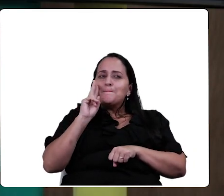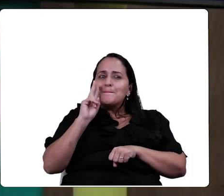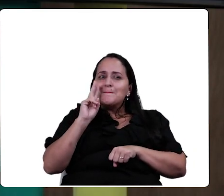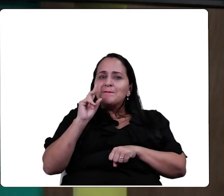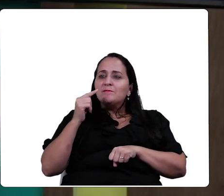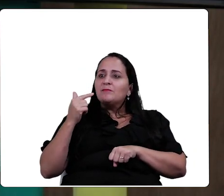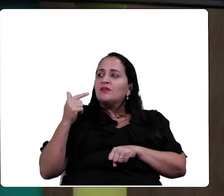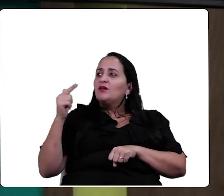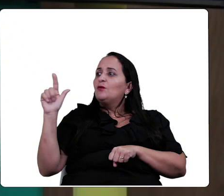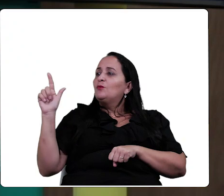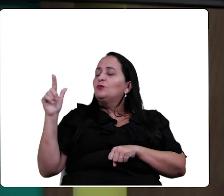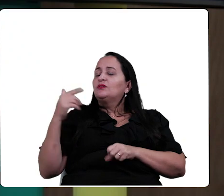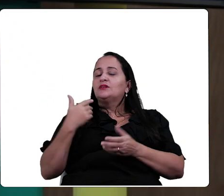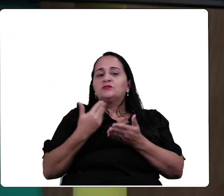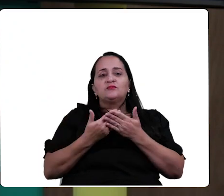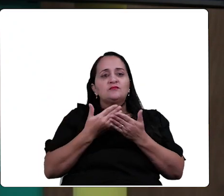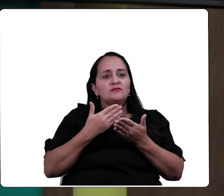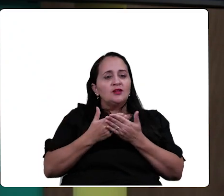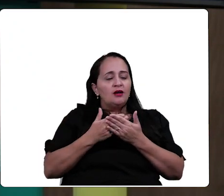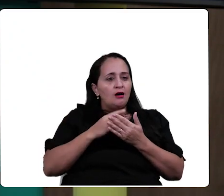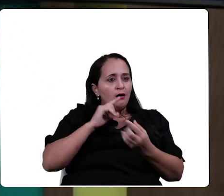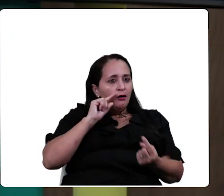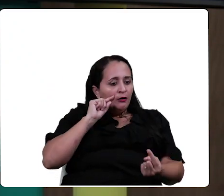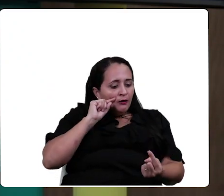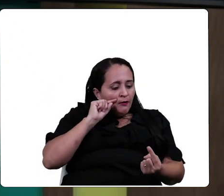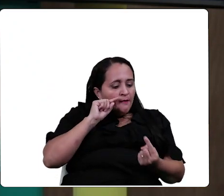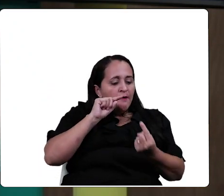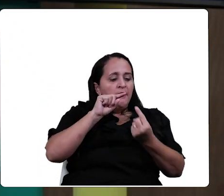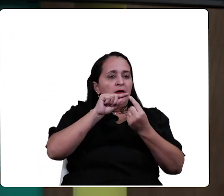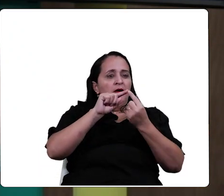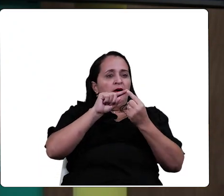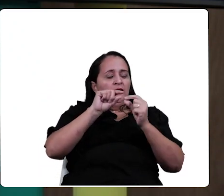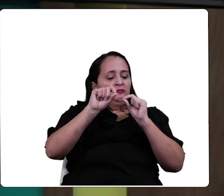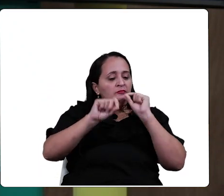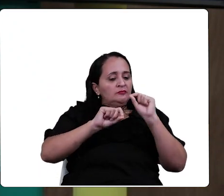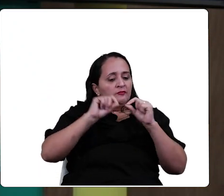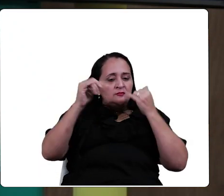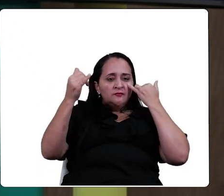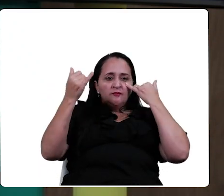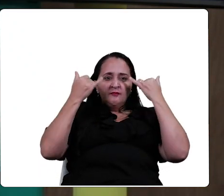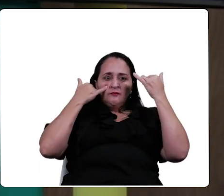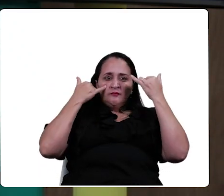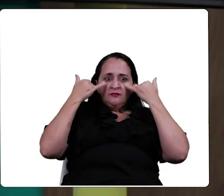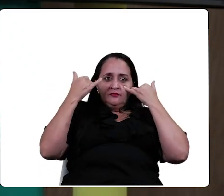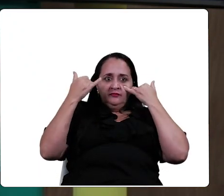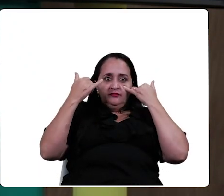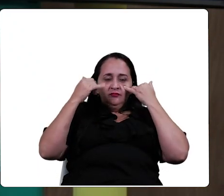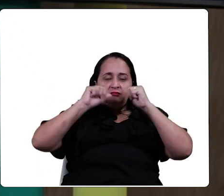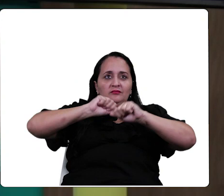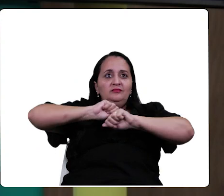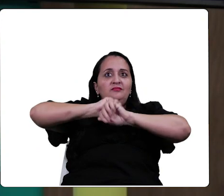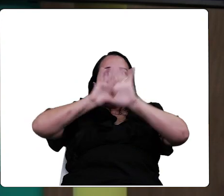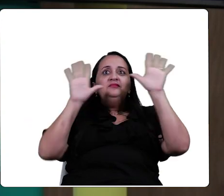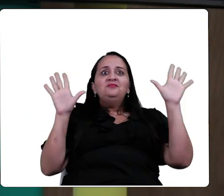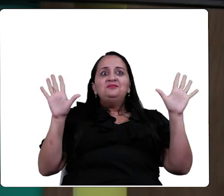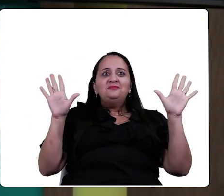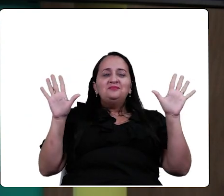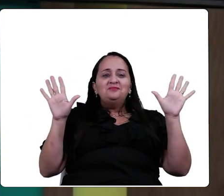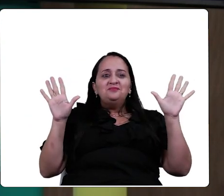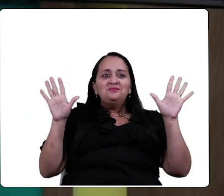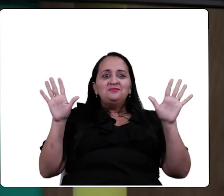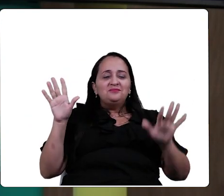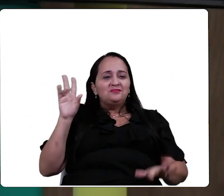de revisão? Que a gente identificou, localizou as informações explícitas, aquilo